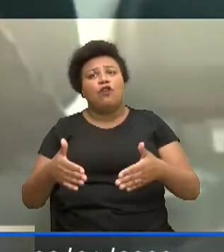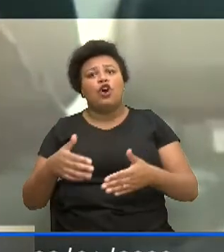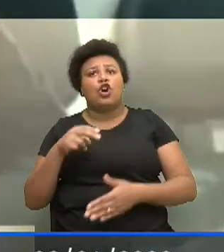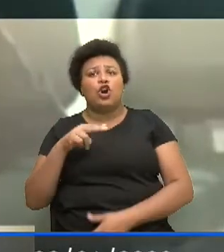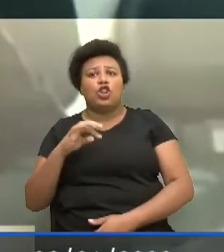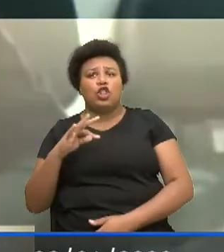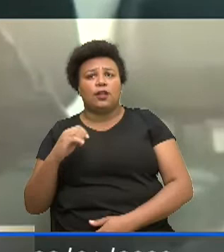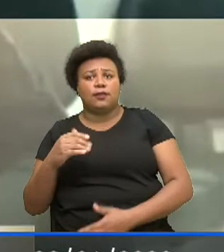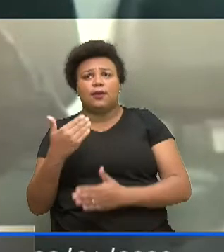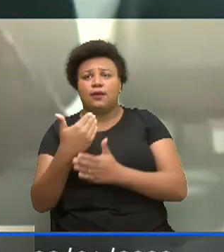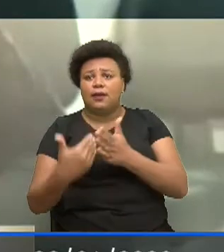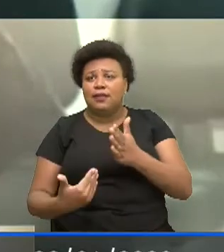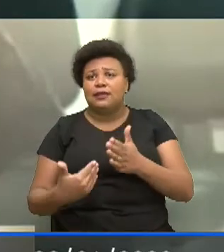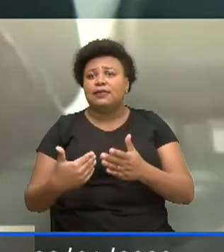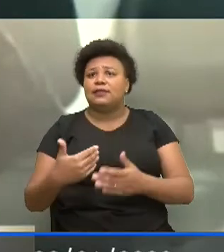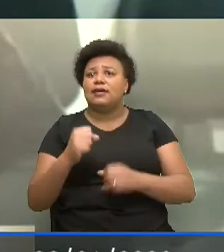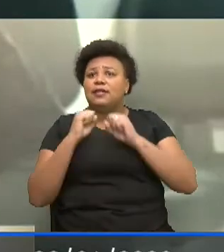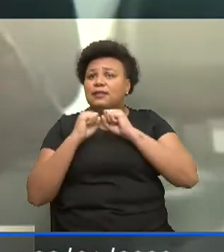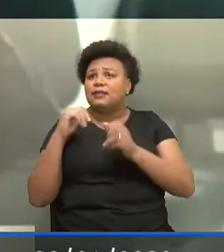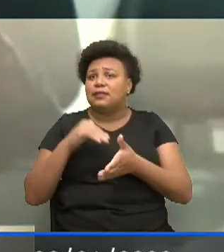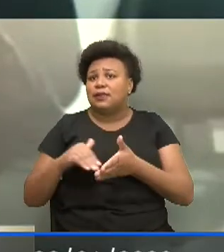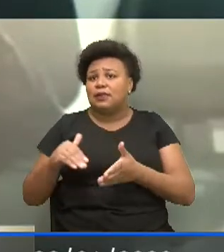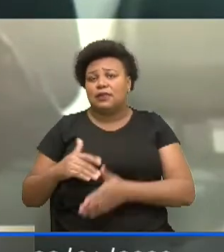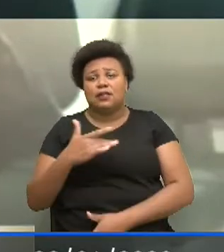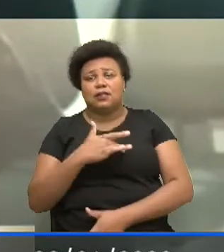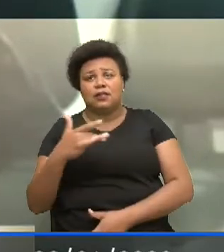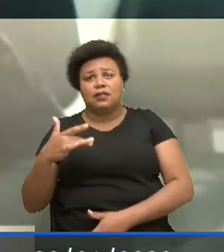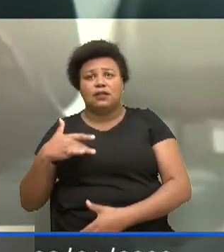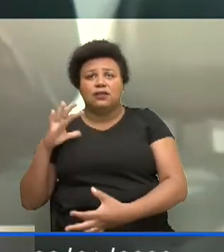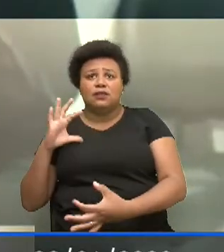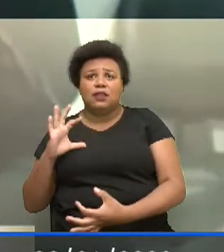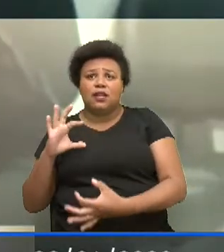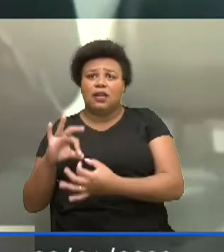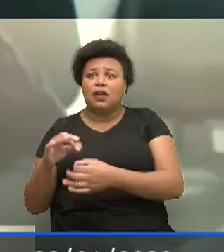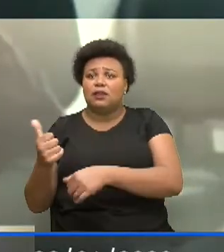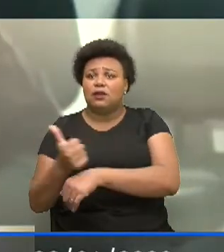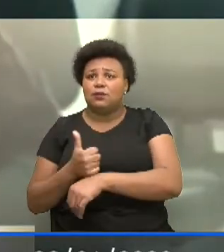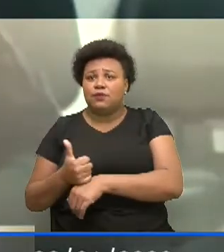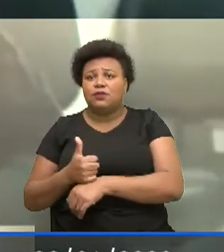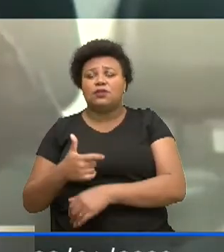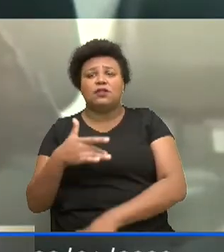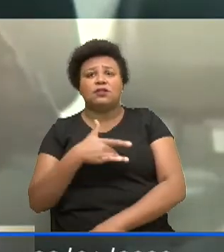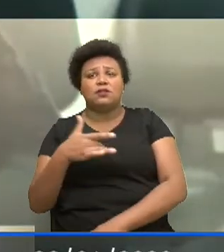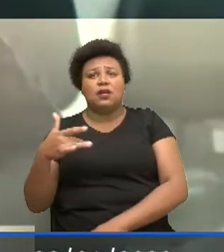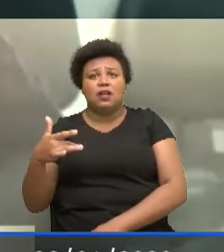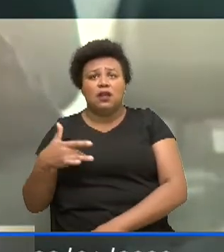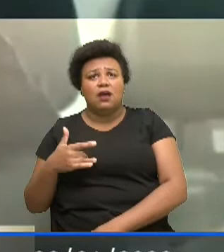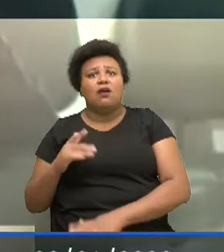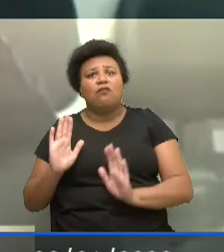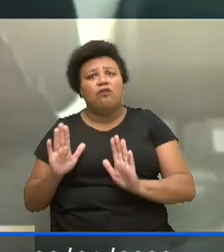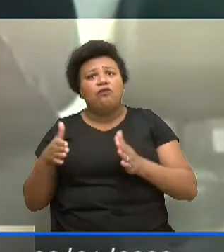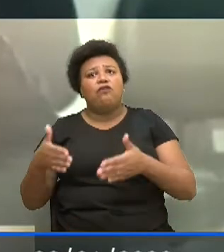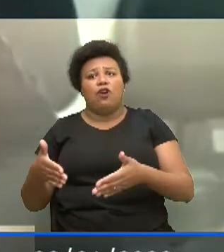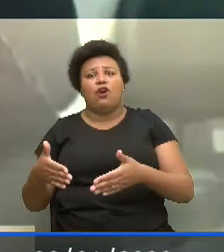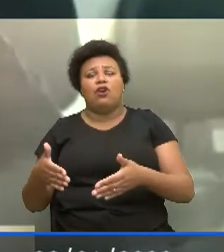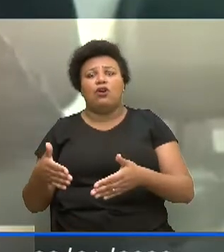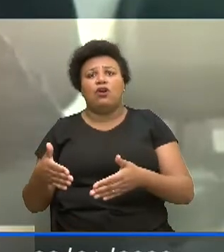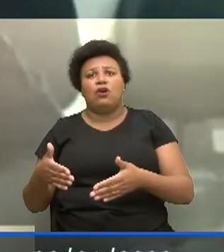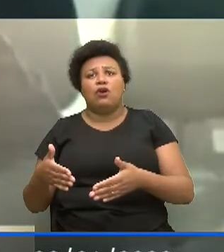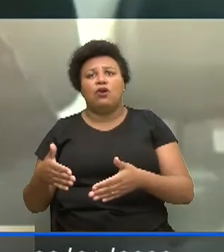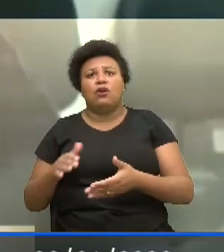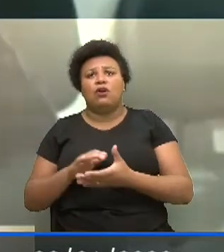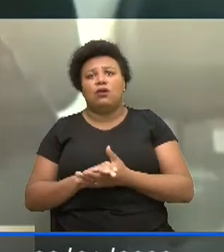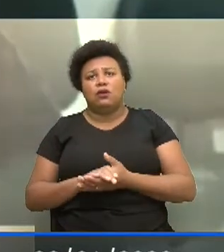da Secretaria da Saúde, na parte onde está elencada para profissionais de saúde, porque ela é uma nota direcionada, mais uma vez, a